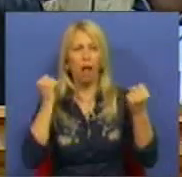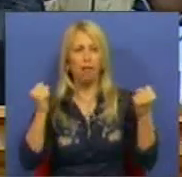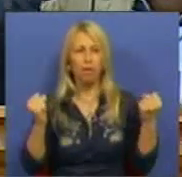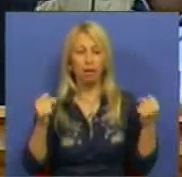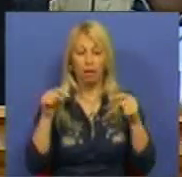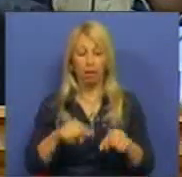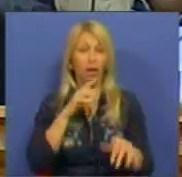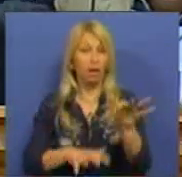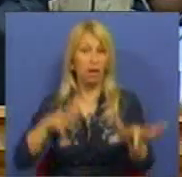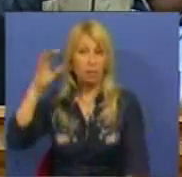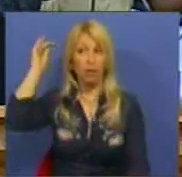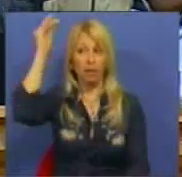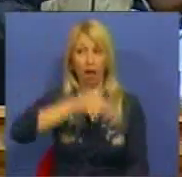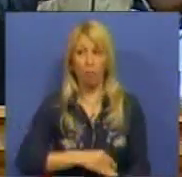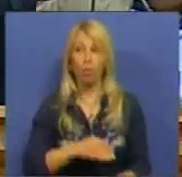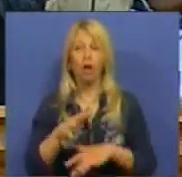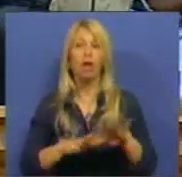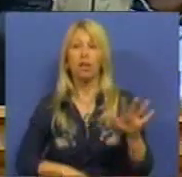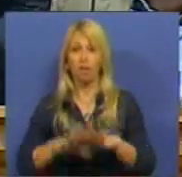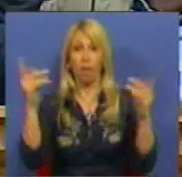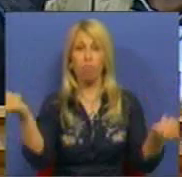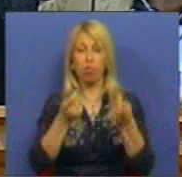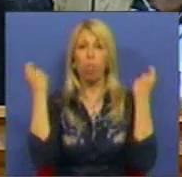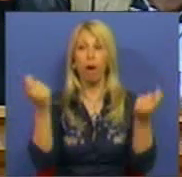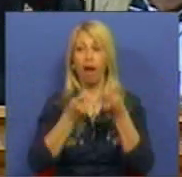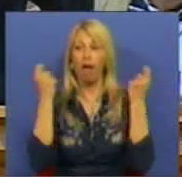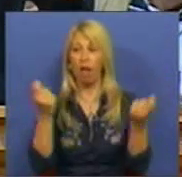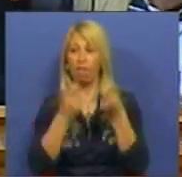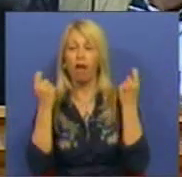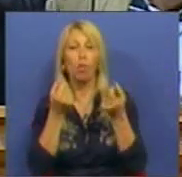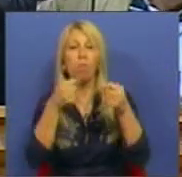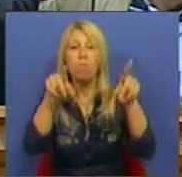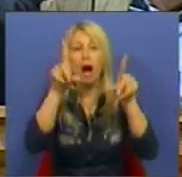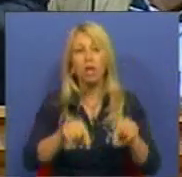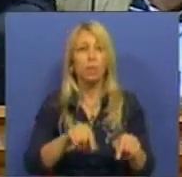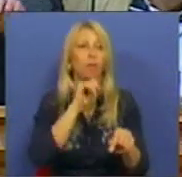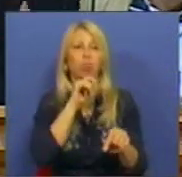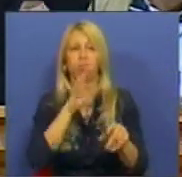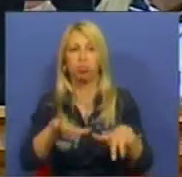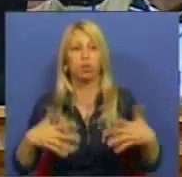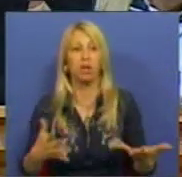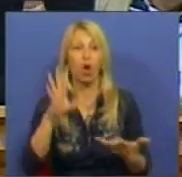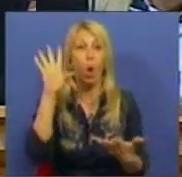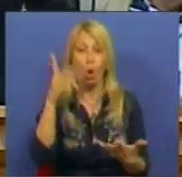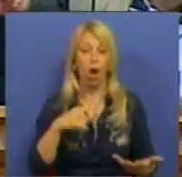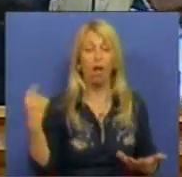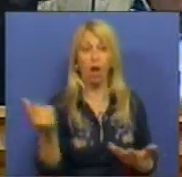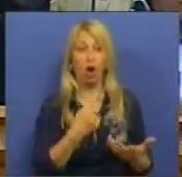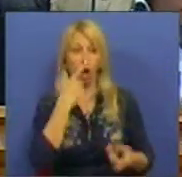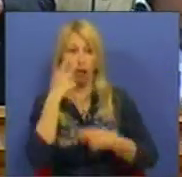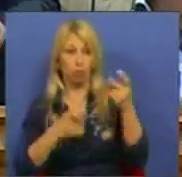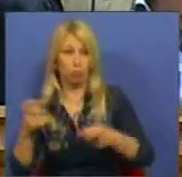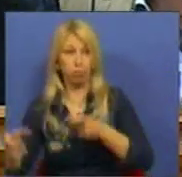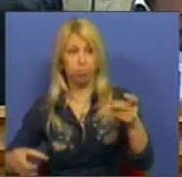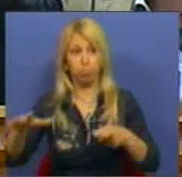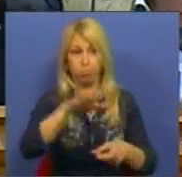na Assembleia da República se faça propaganda do mais barato que possa existir, quando os nossos concidadãos e